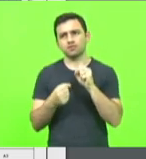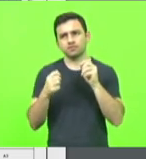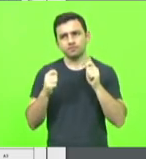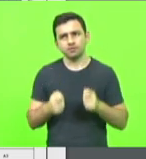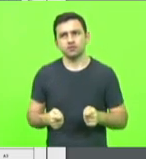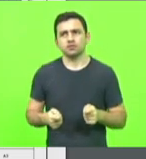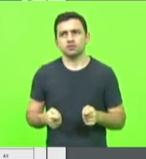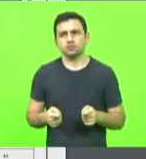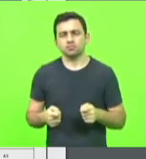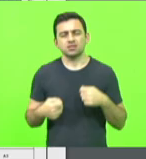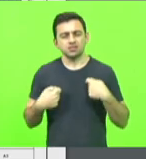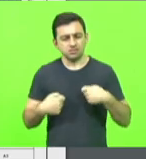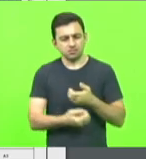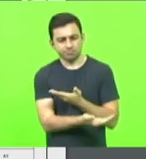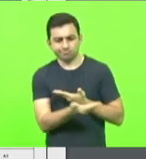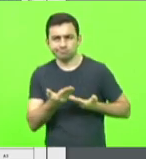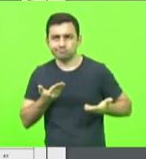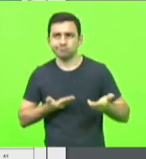de compensação.